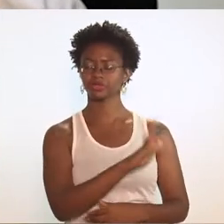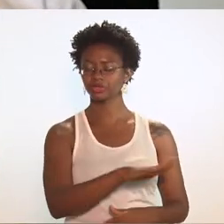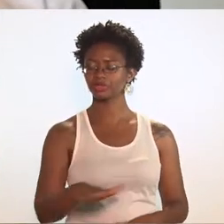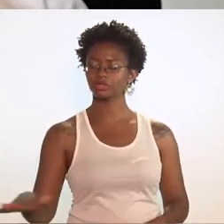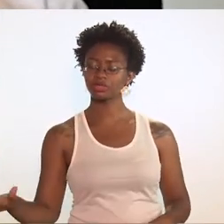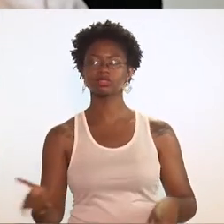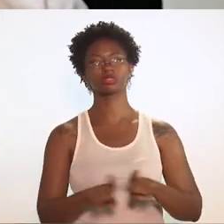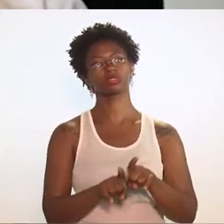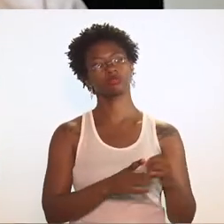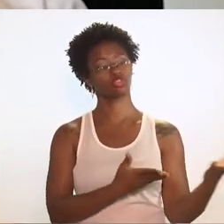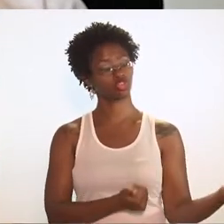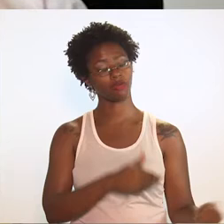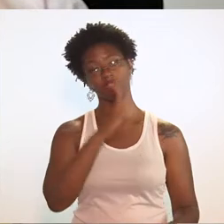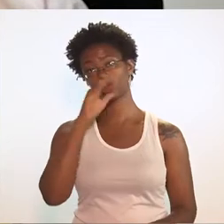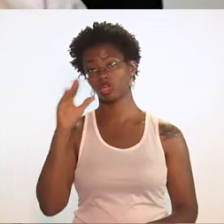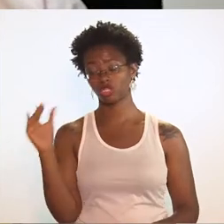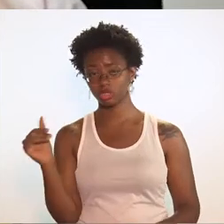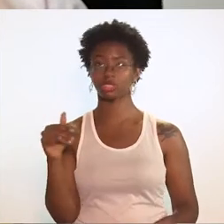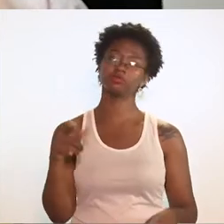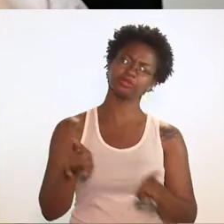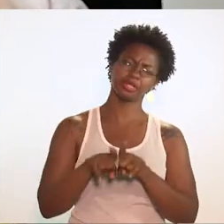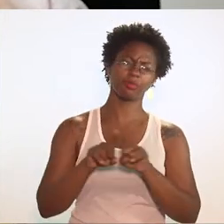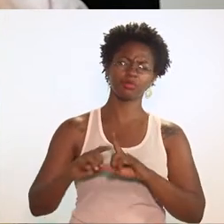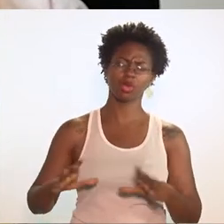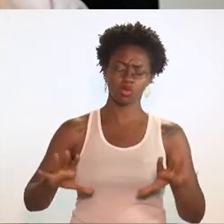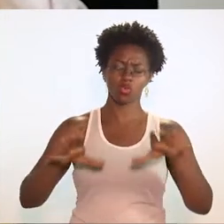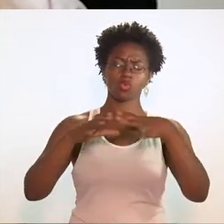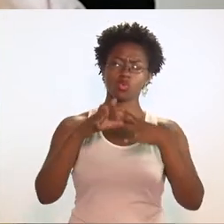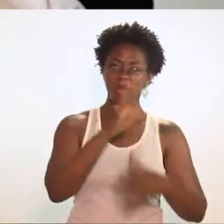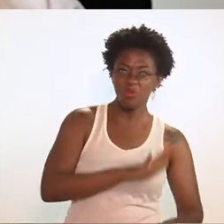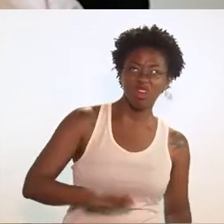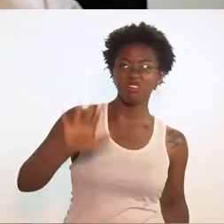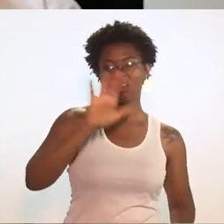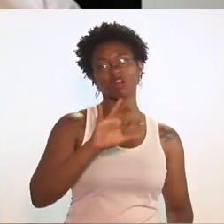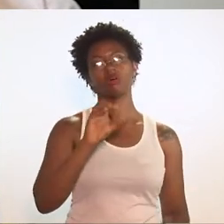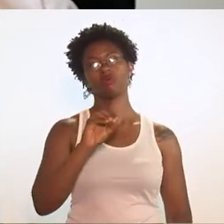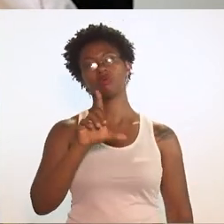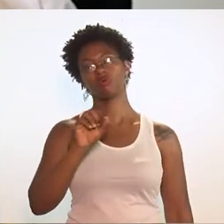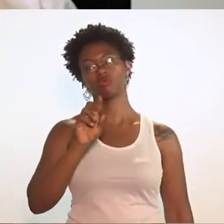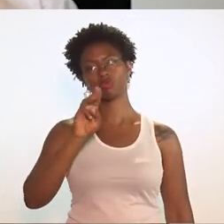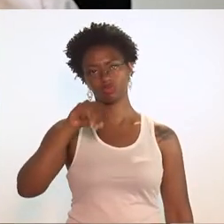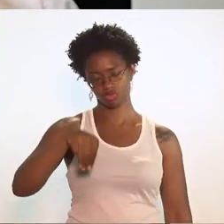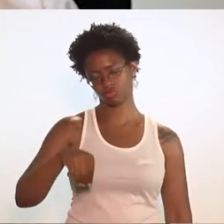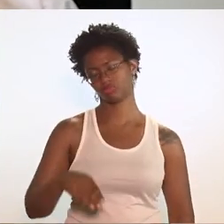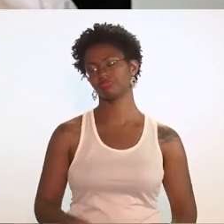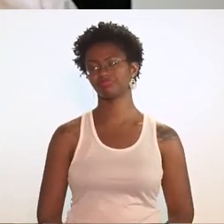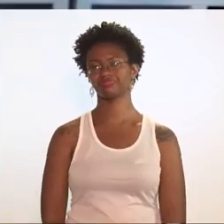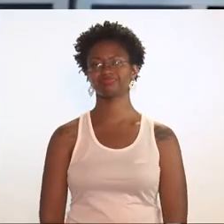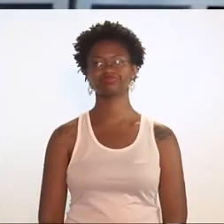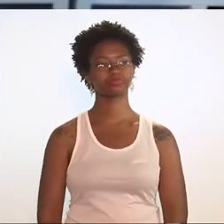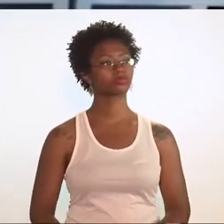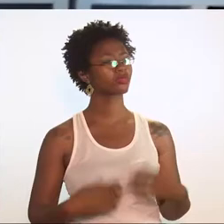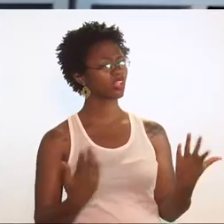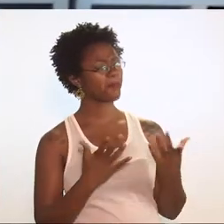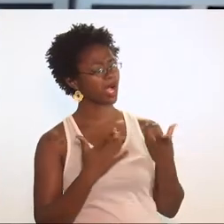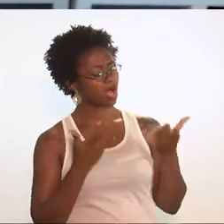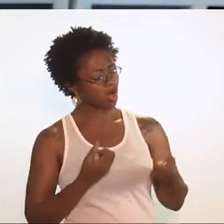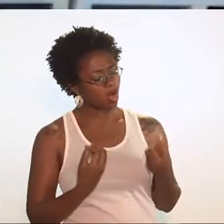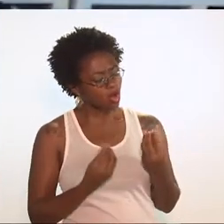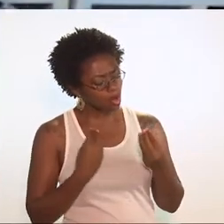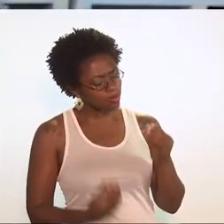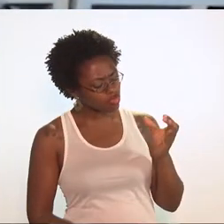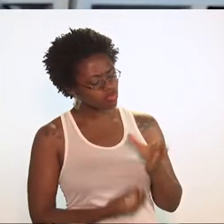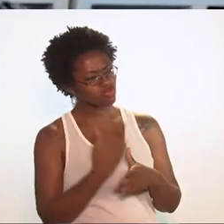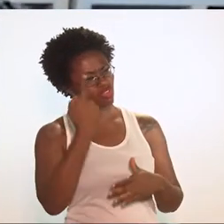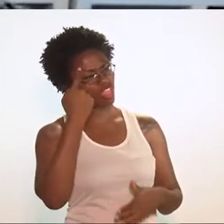para que os nossos crianças, jovens e adolescentes e o Olodum como um conjunto de um todo na construção. Agora, de onde